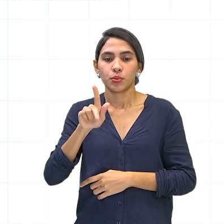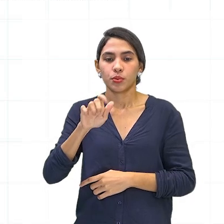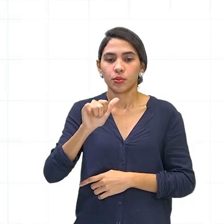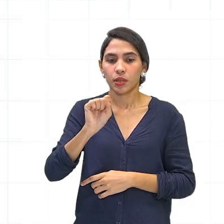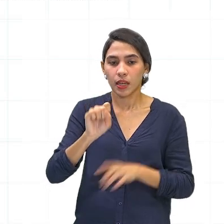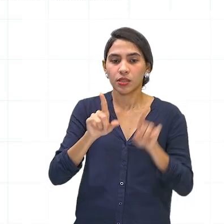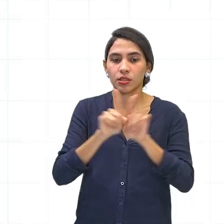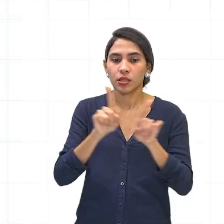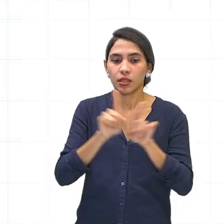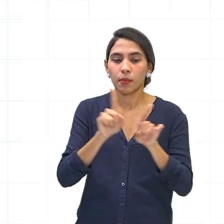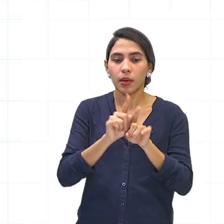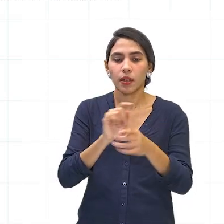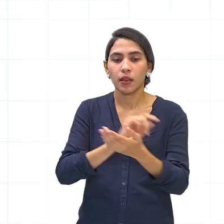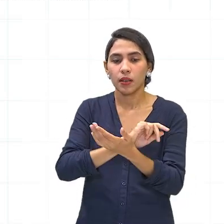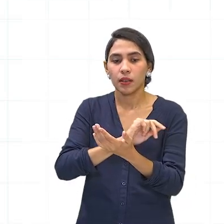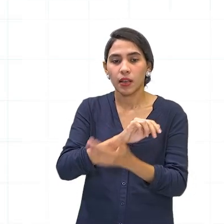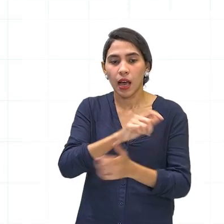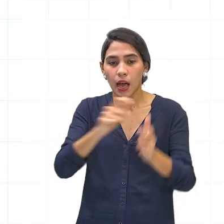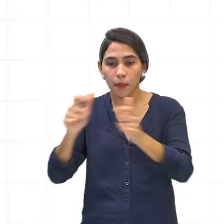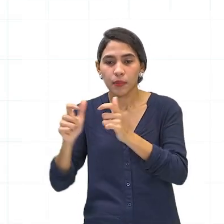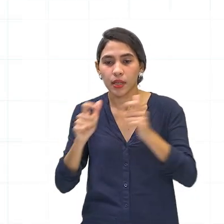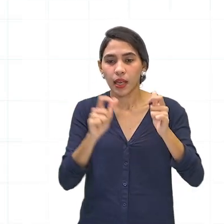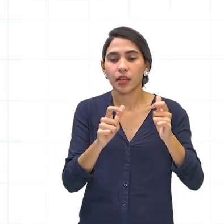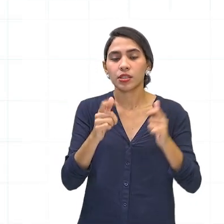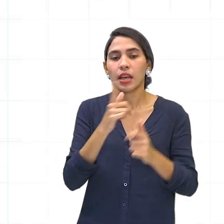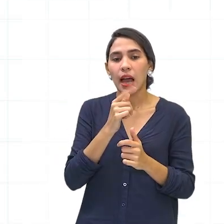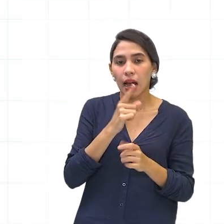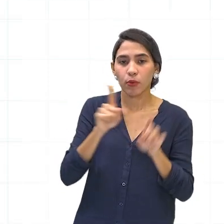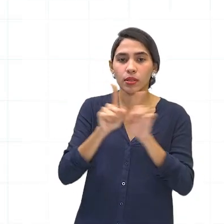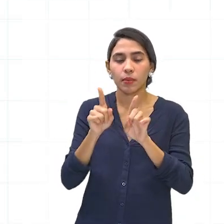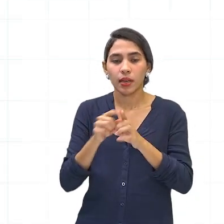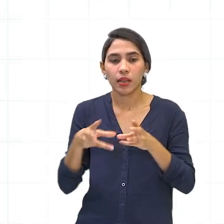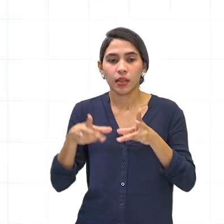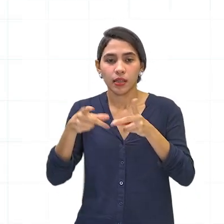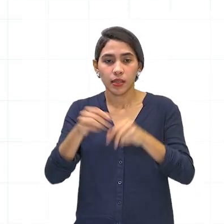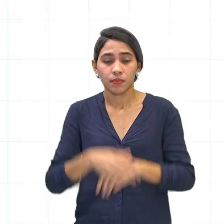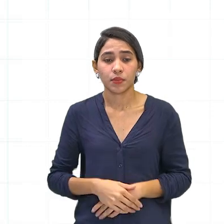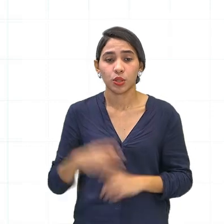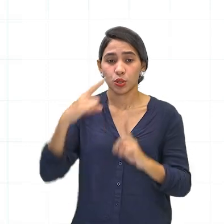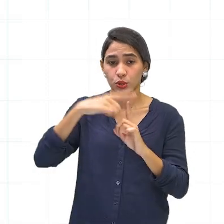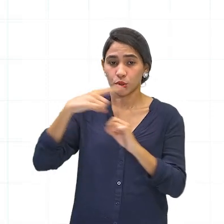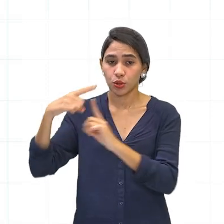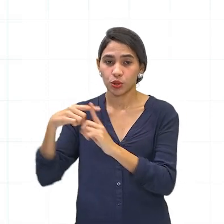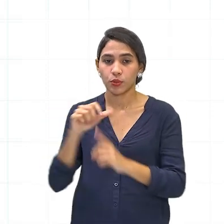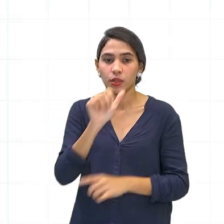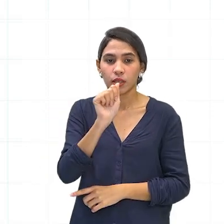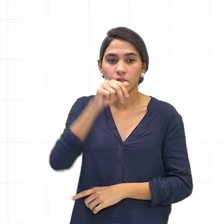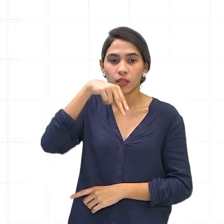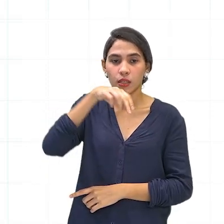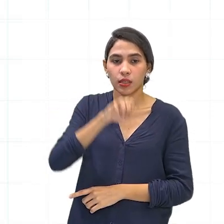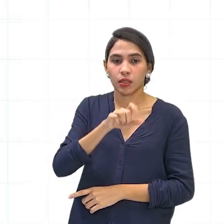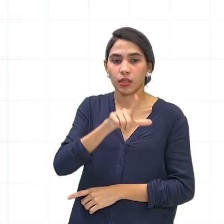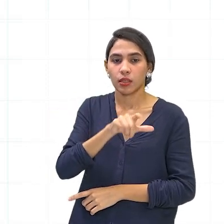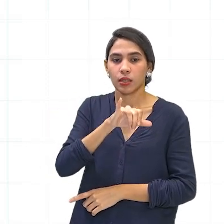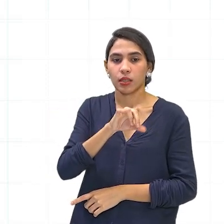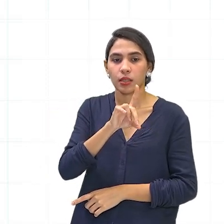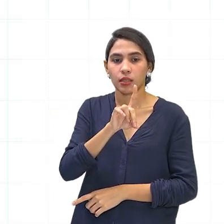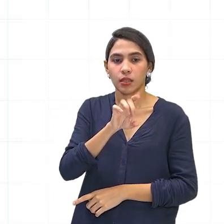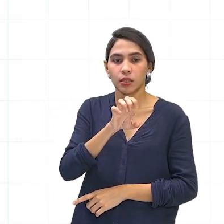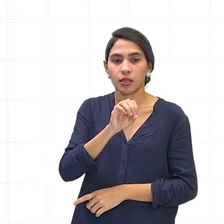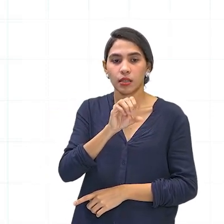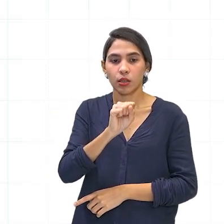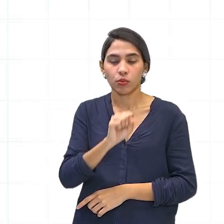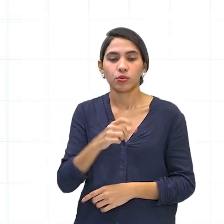e terrestres. Na outra imagem você observa ali as classes de anelídeos. A gente vai ter aí os poliquetas, que tem a presença